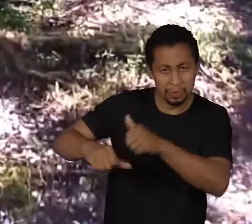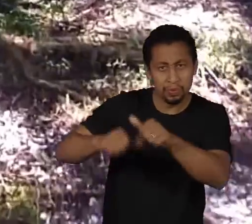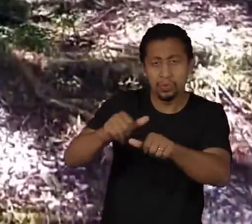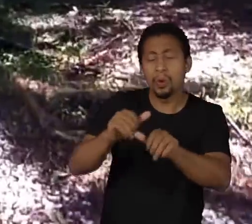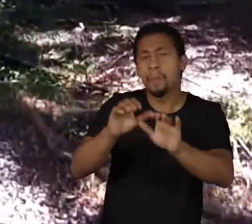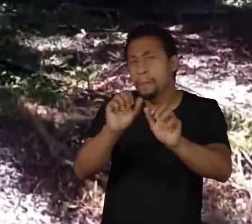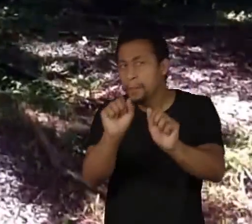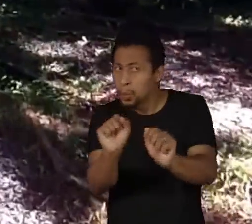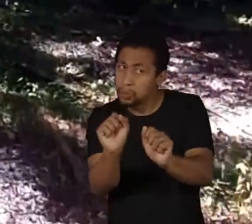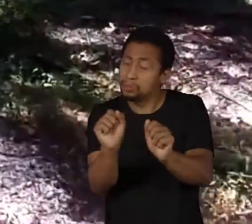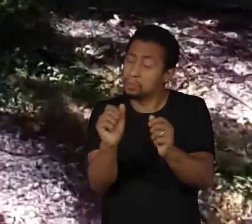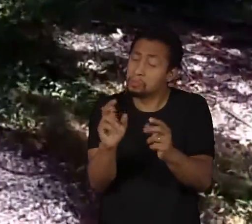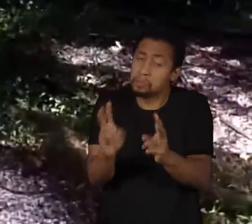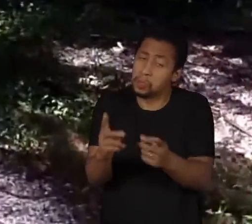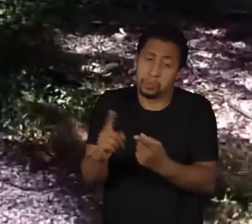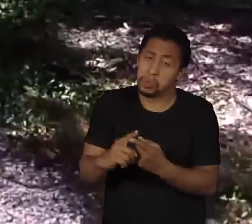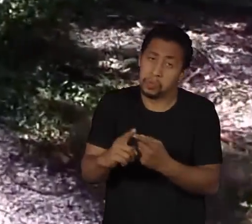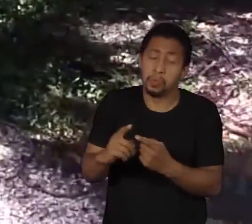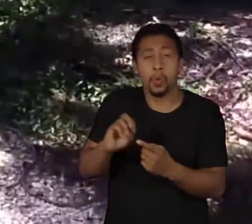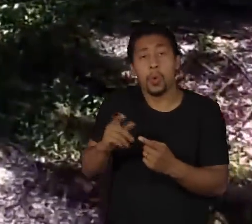parentesco.